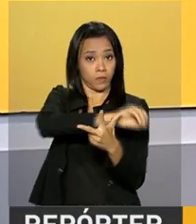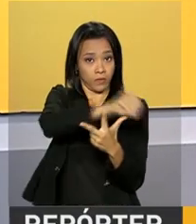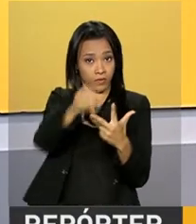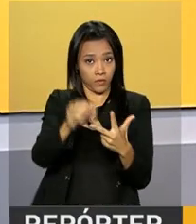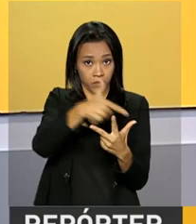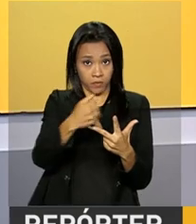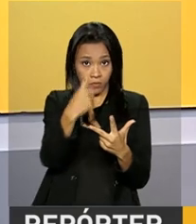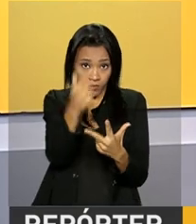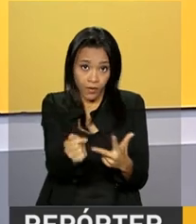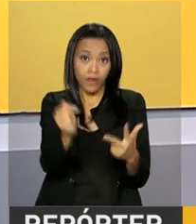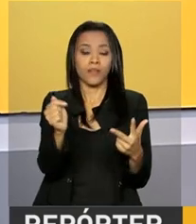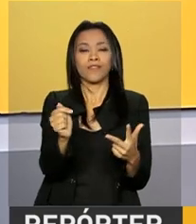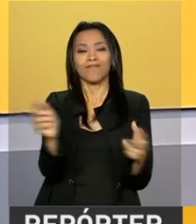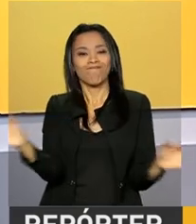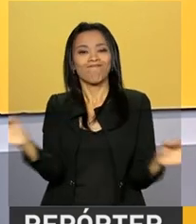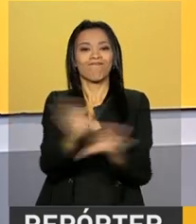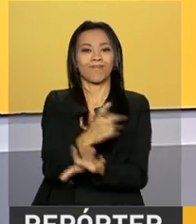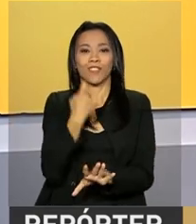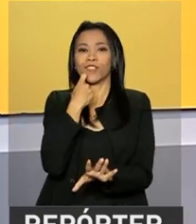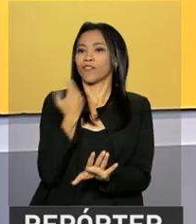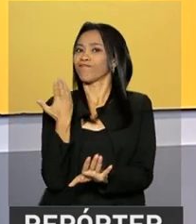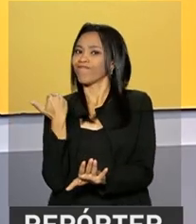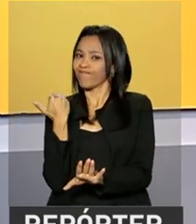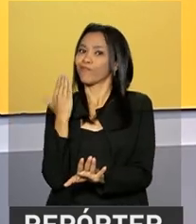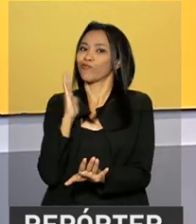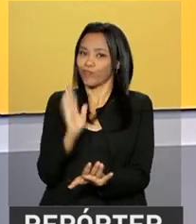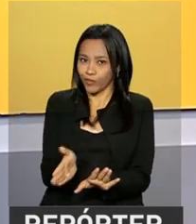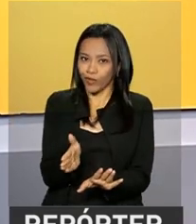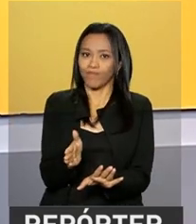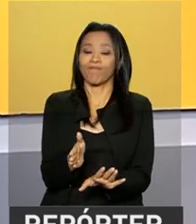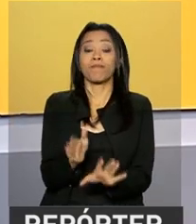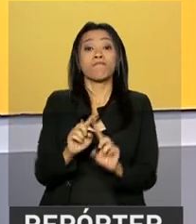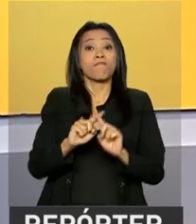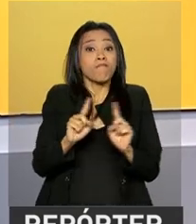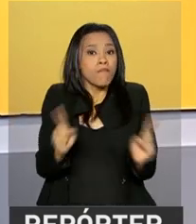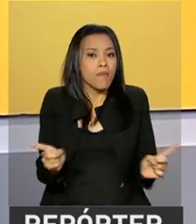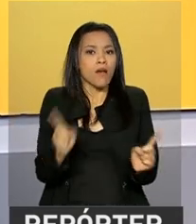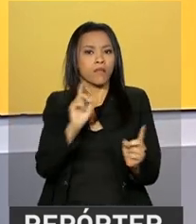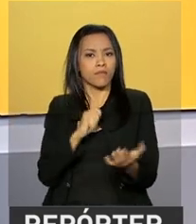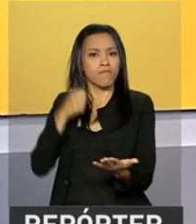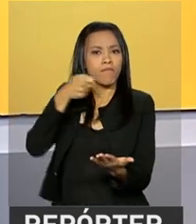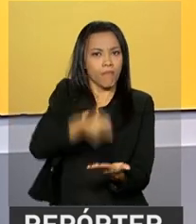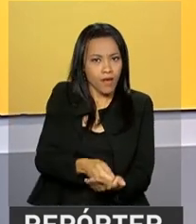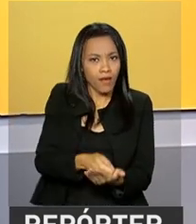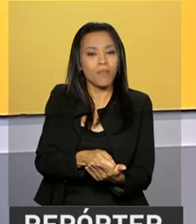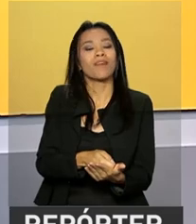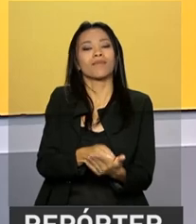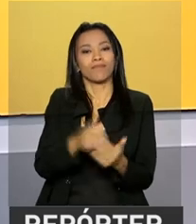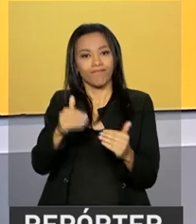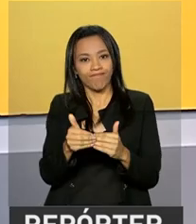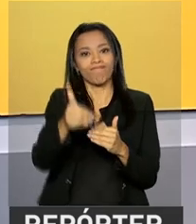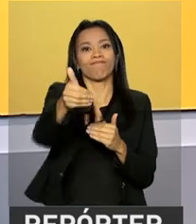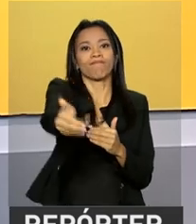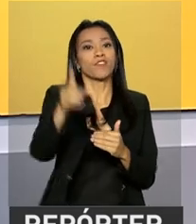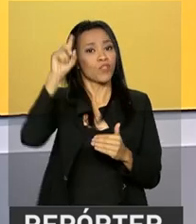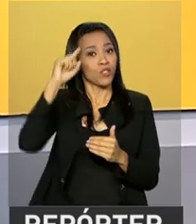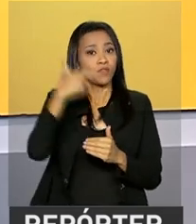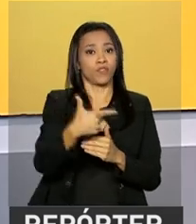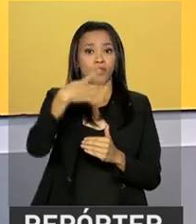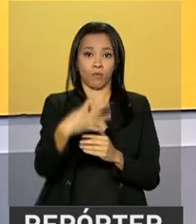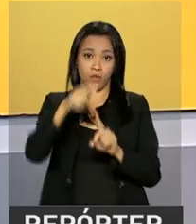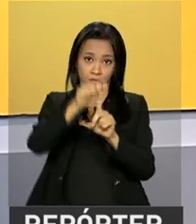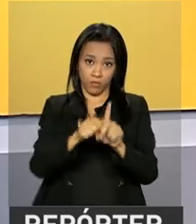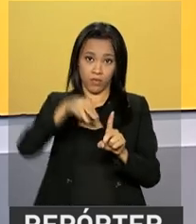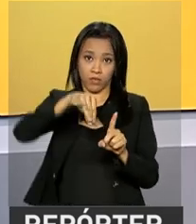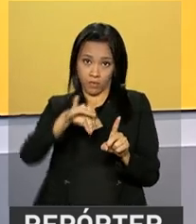Enem 2017 terminaram nesta sexta-feira, mas o prazo para o pagamento da taxa de inscrição vai até o dia 24